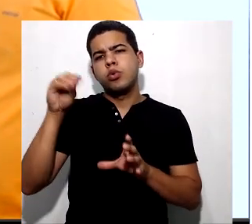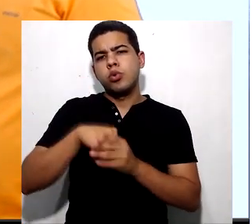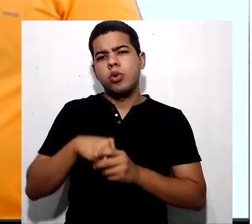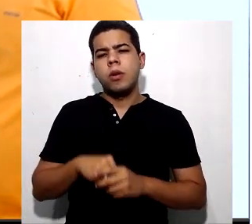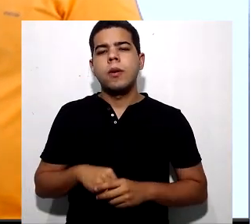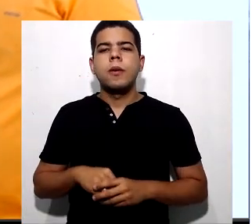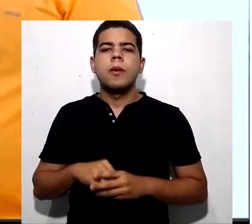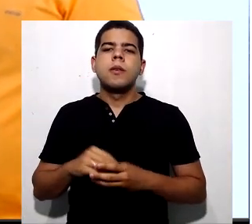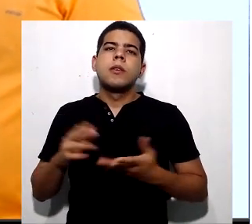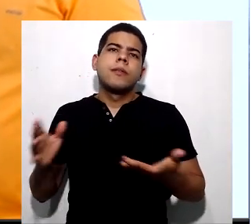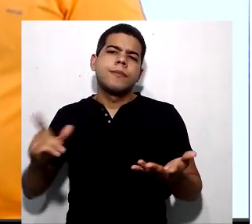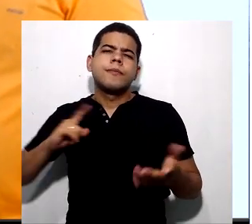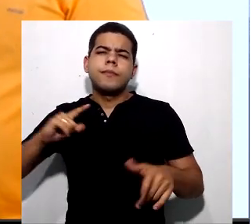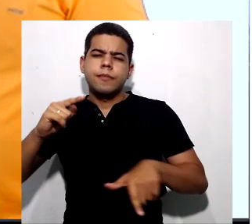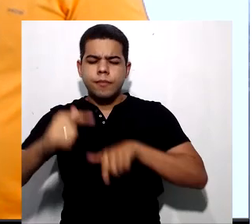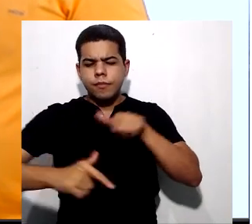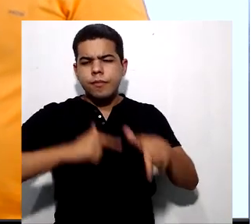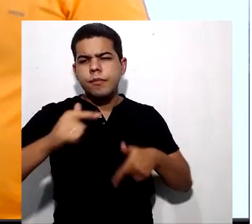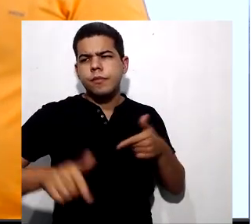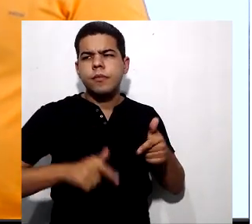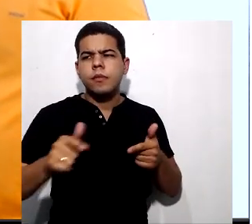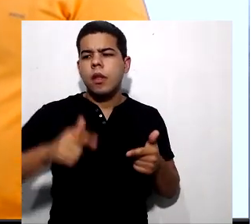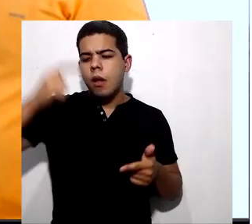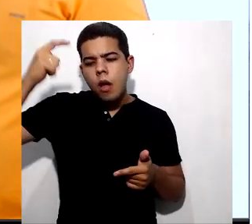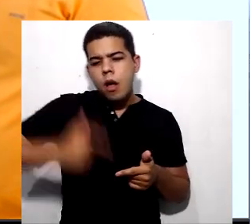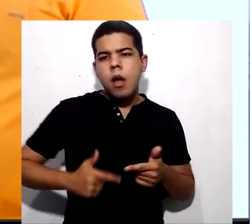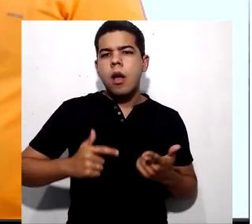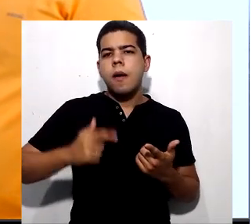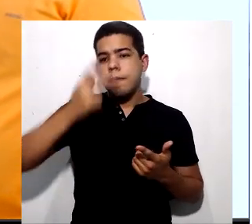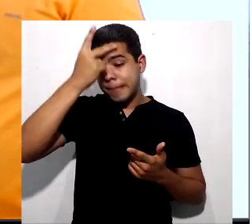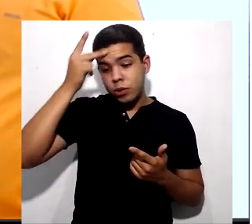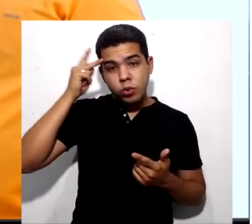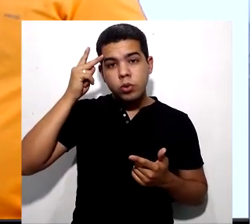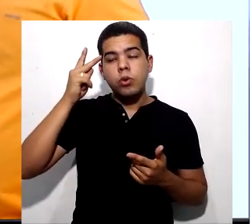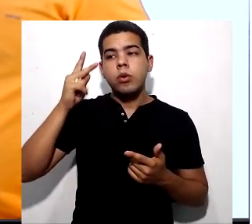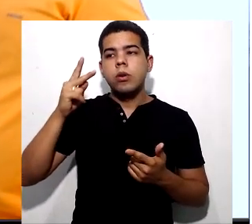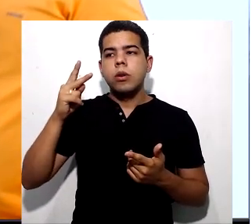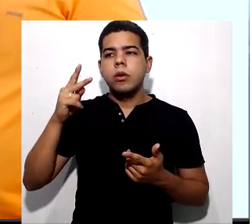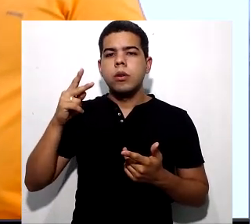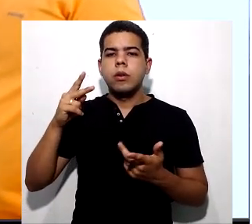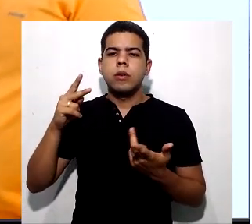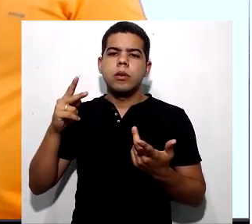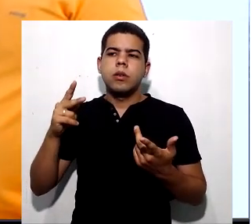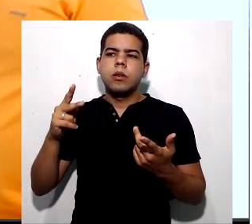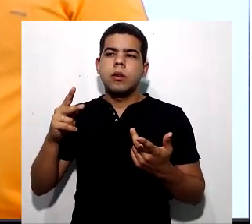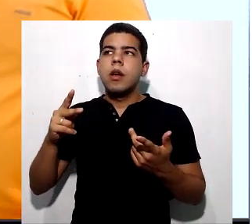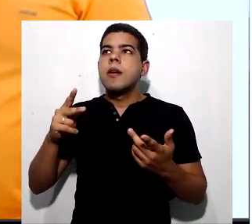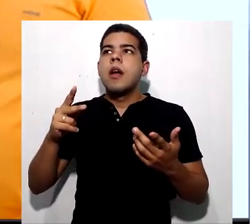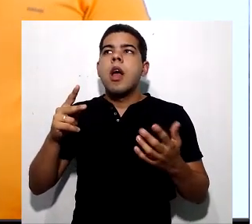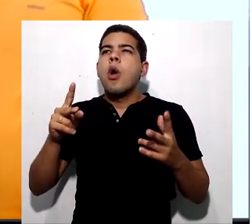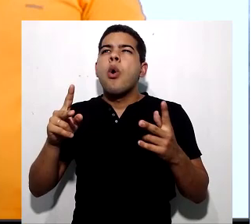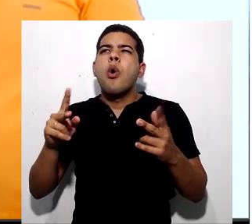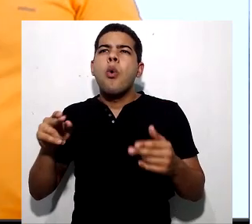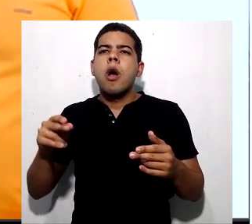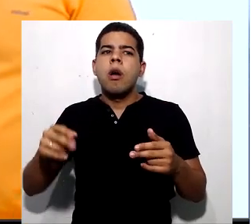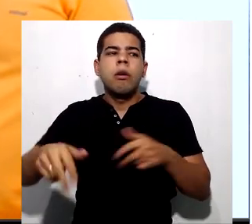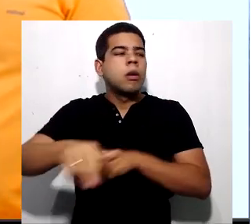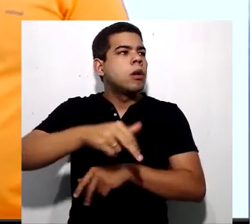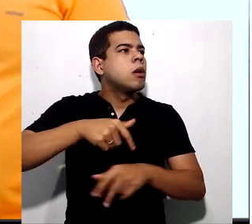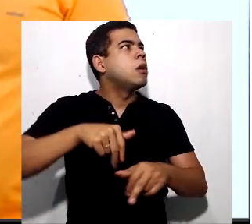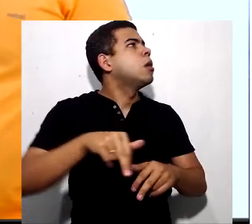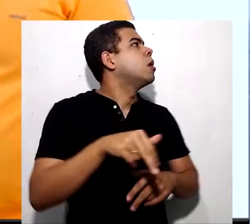trabalhar justamente essa relação do ser humano e a sociedade, o ser humano perdido dentro